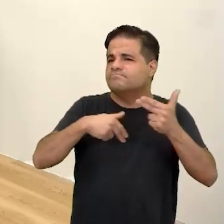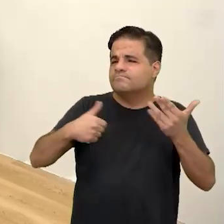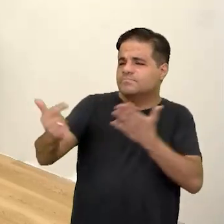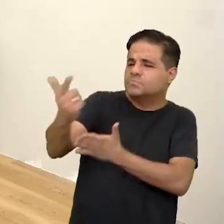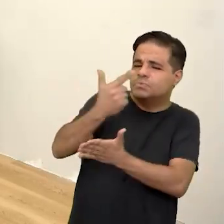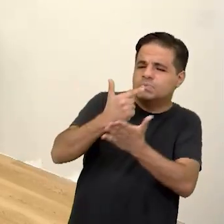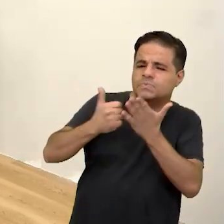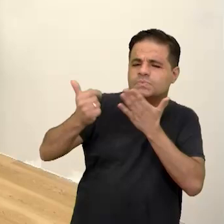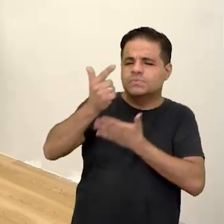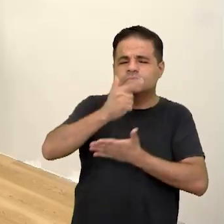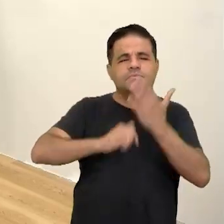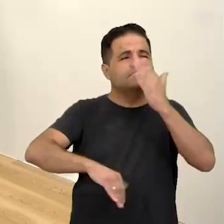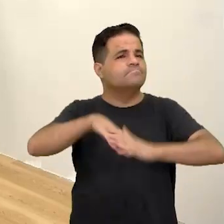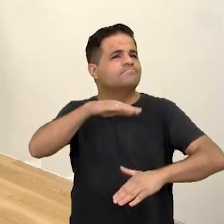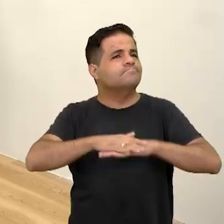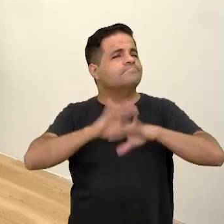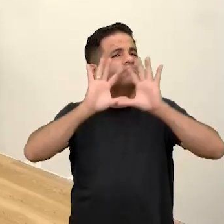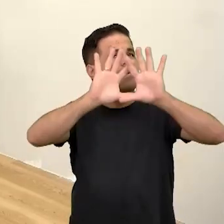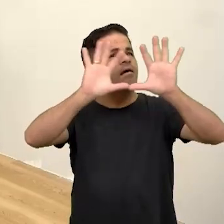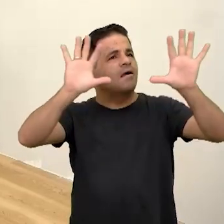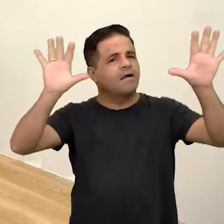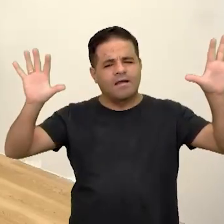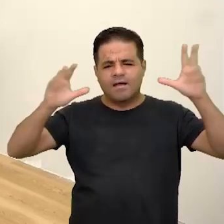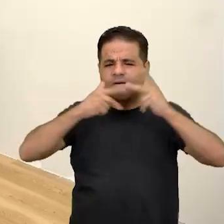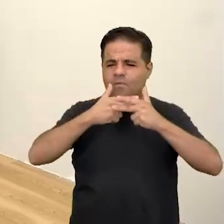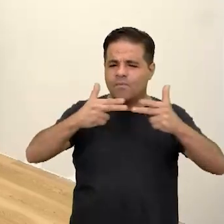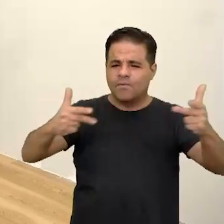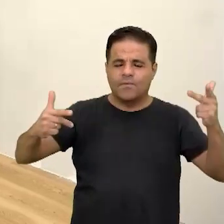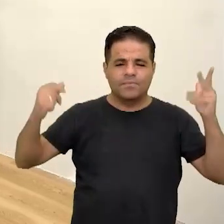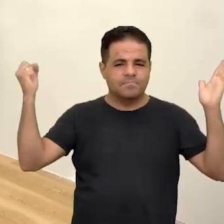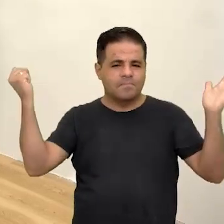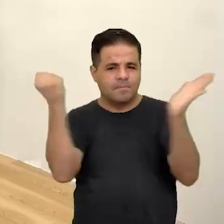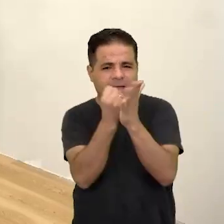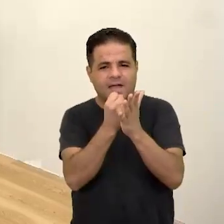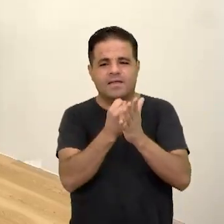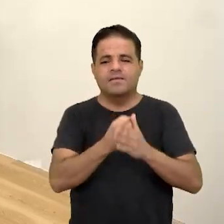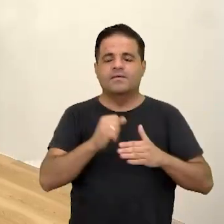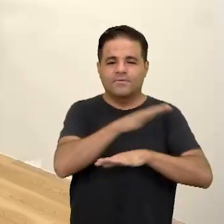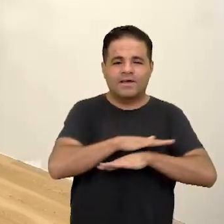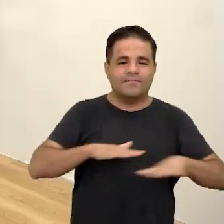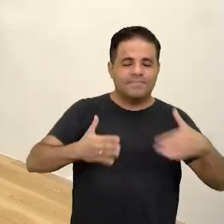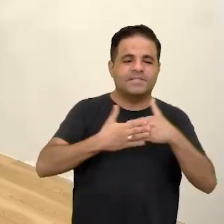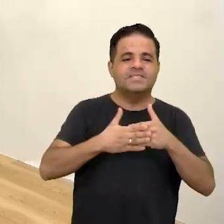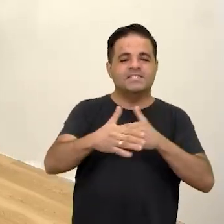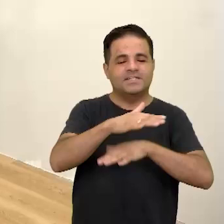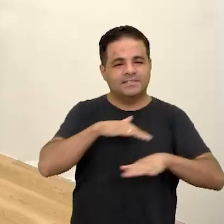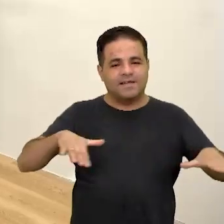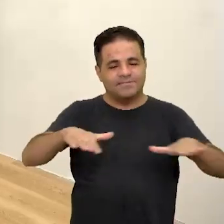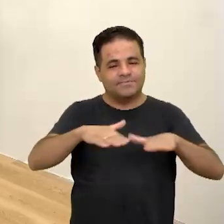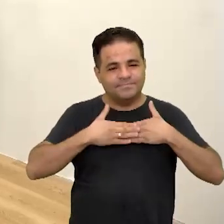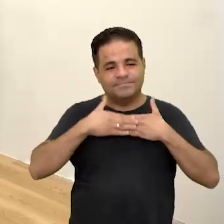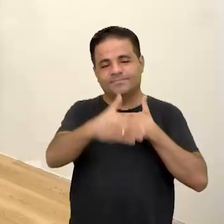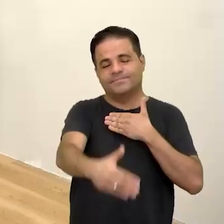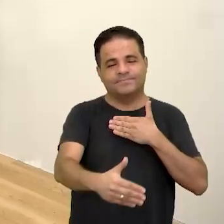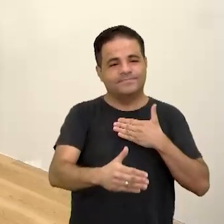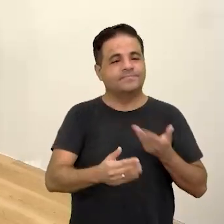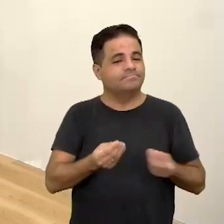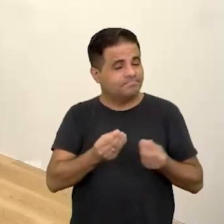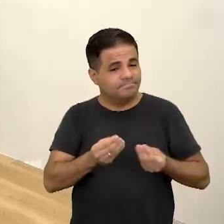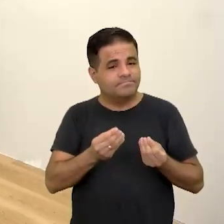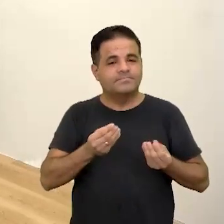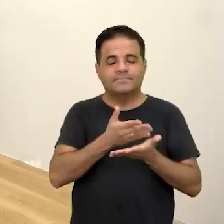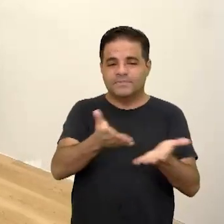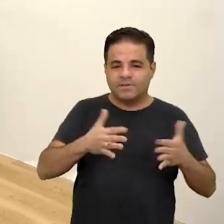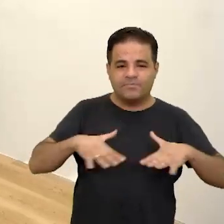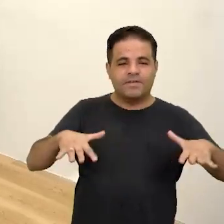rupestres, com todos os elementos que envolvem, né, as marcações, a passagem, a arqueologia da passagem do homem,